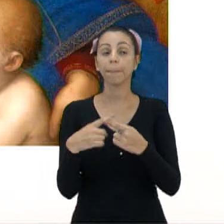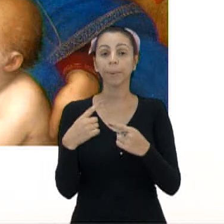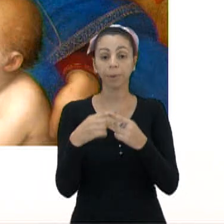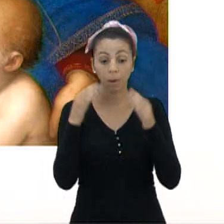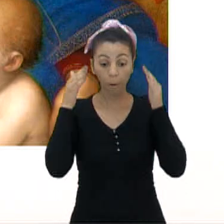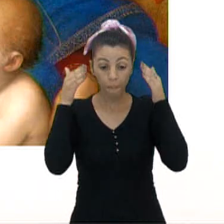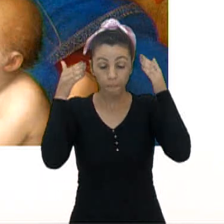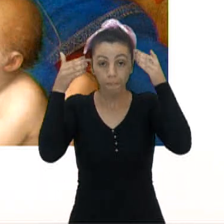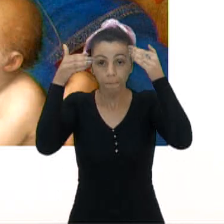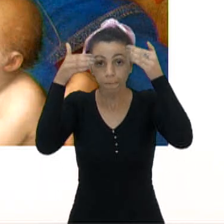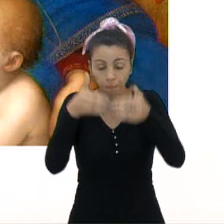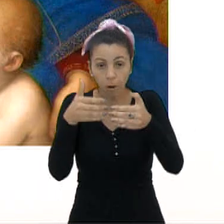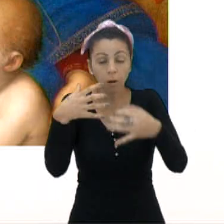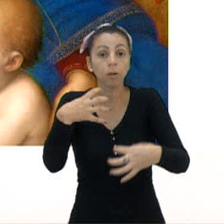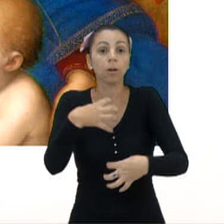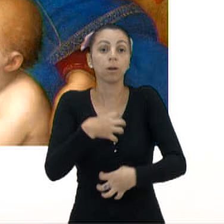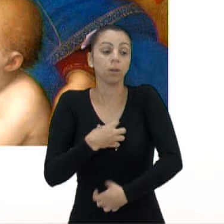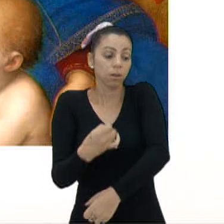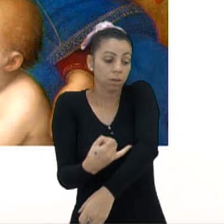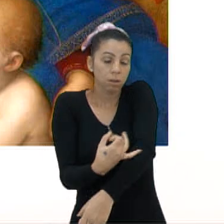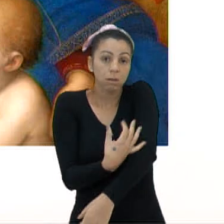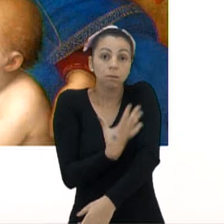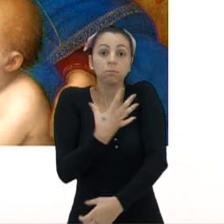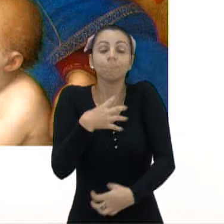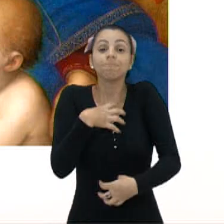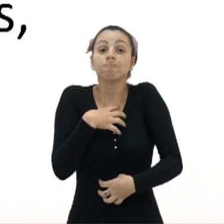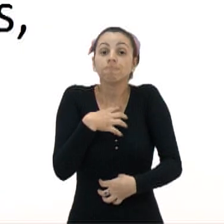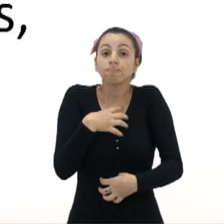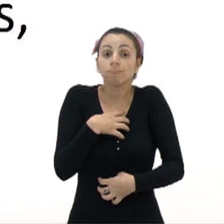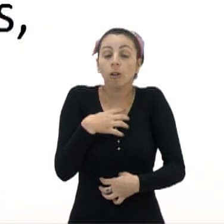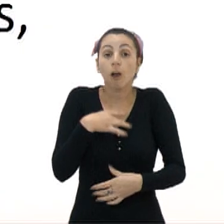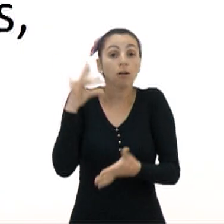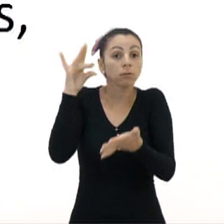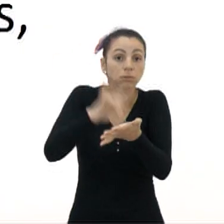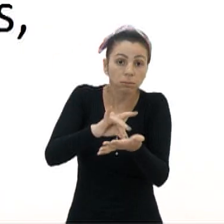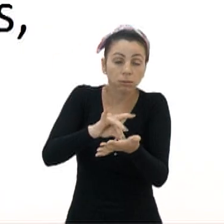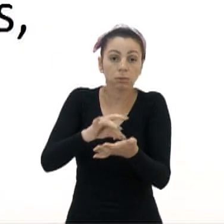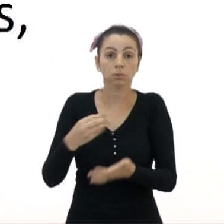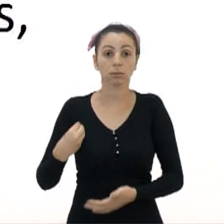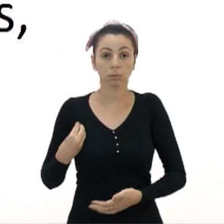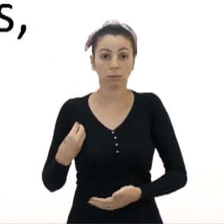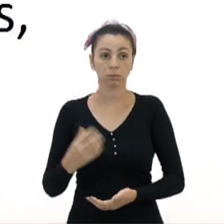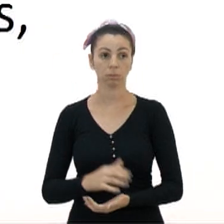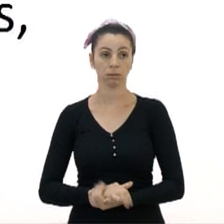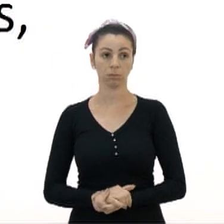foco aos sentimentos, ao realismo, né?